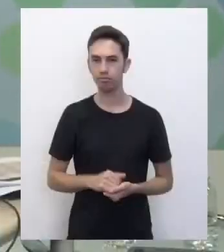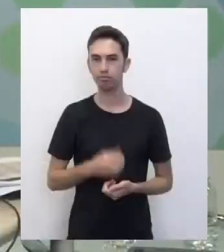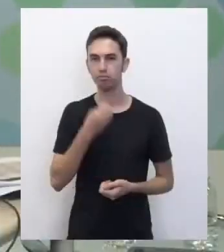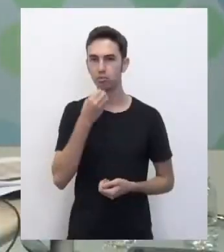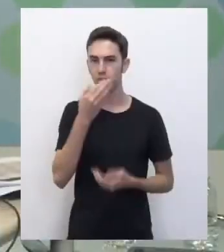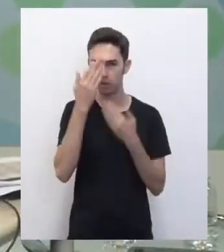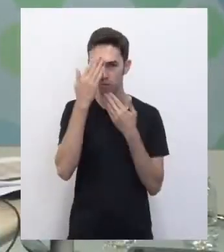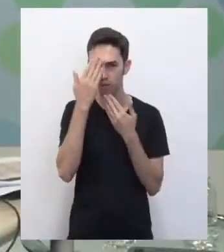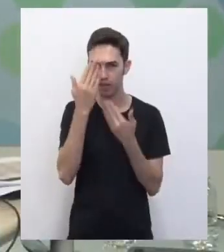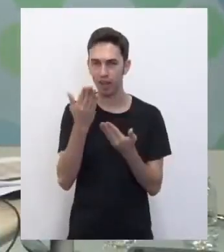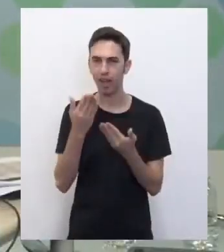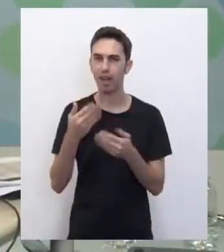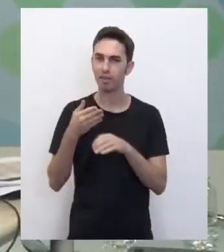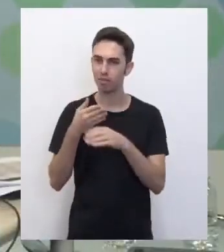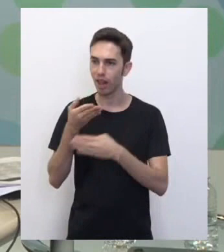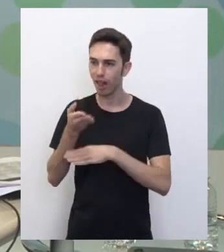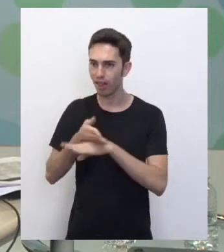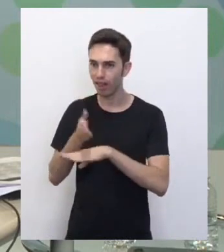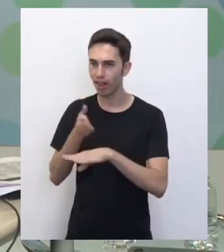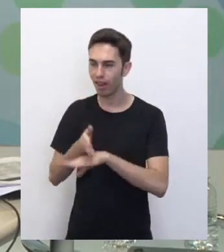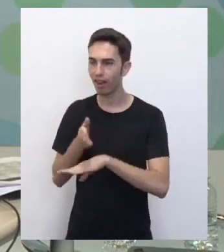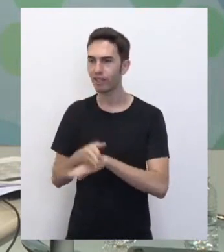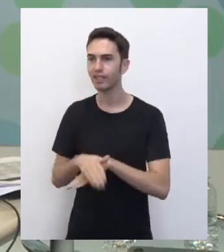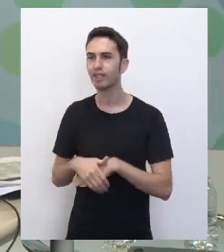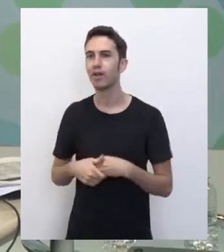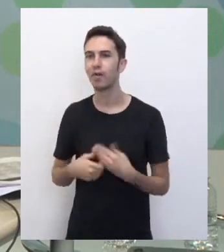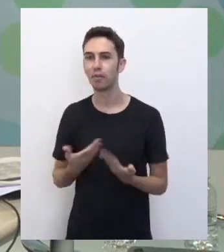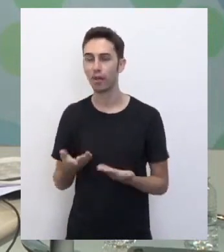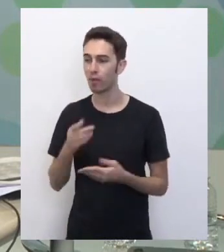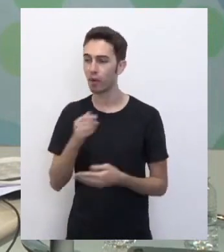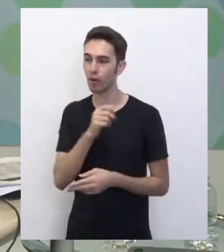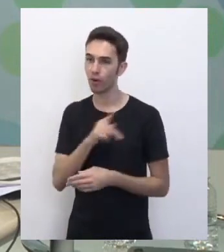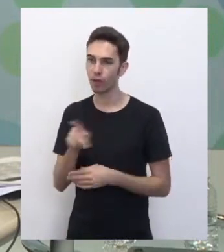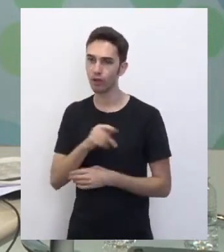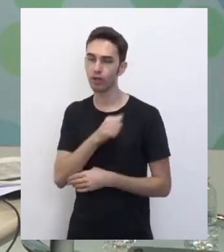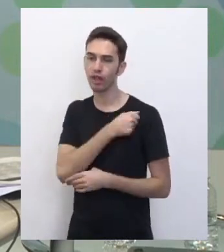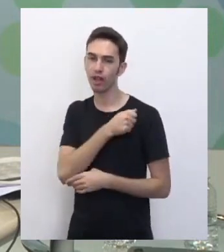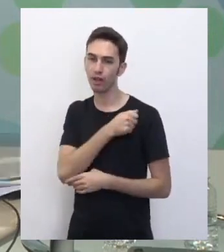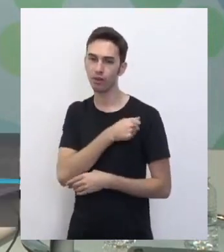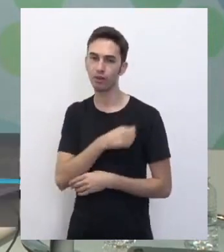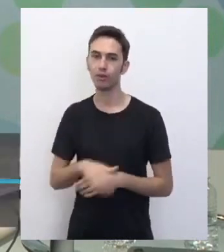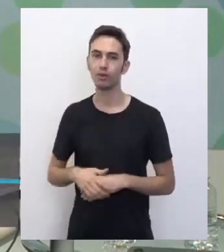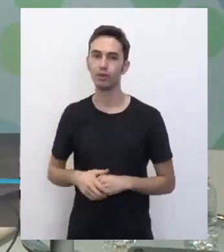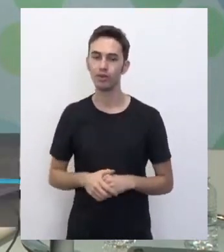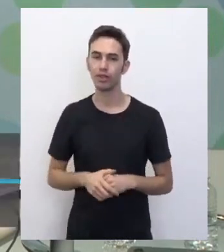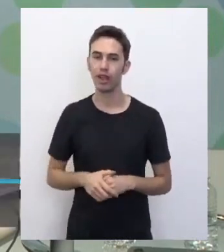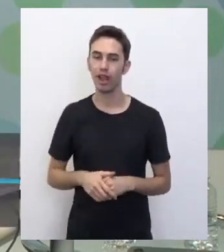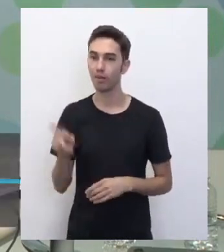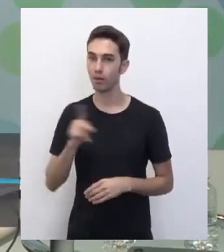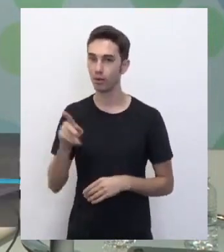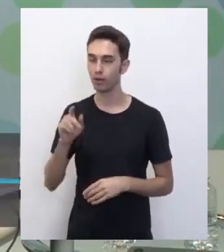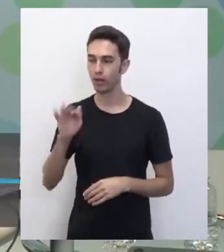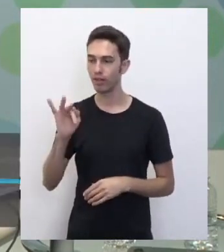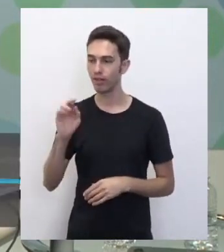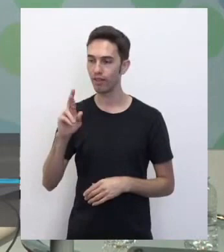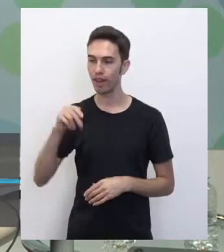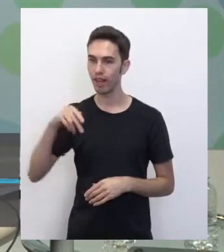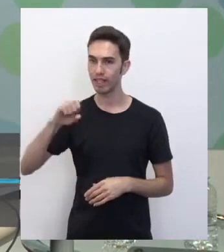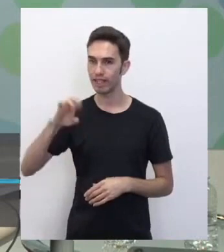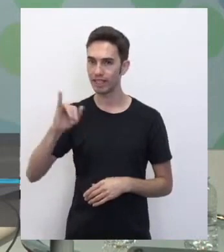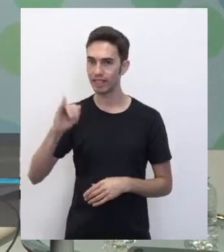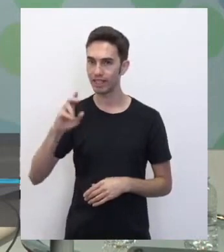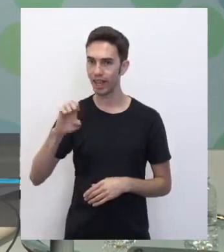Muitíssimo obrigada pelas interações, professores, alunos. Olha, a professora Franciele falou assim, adoro